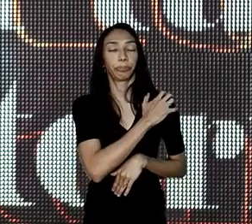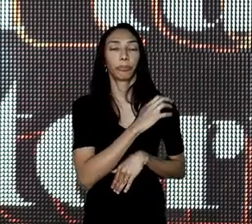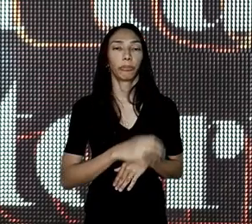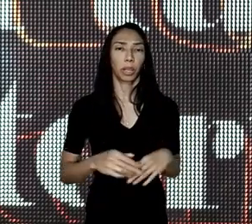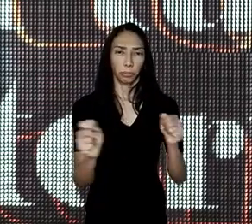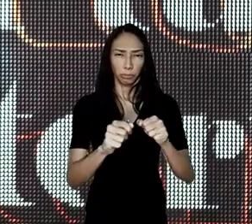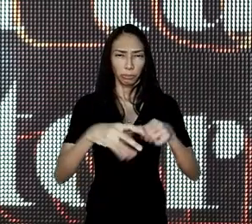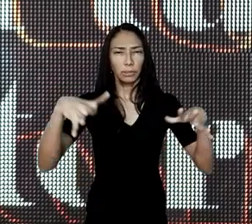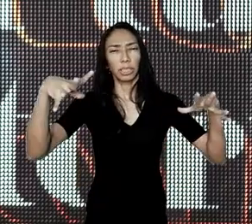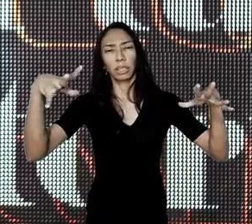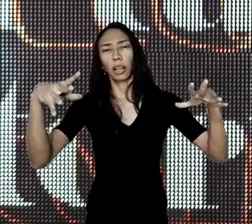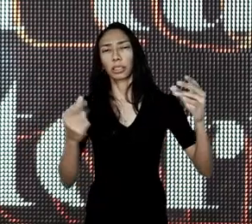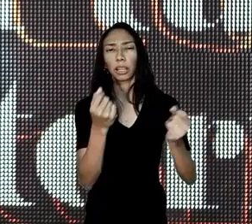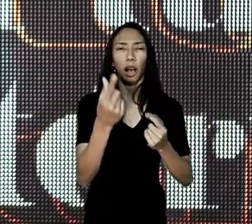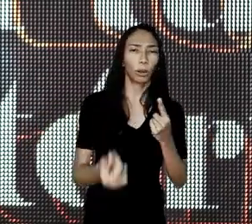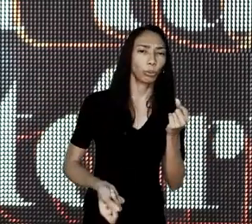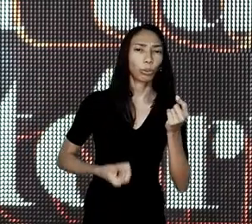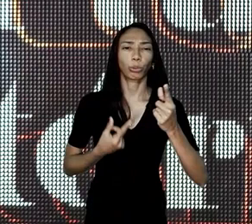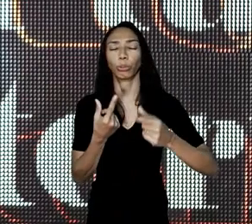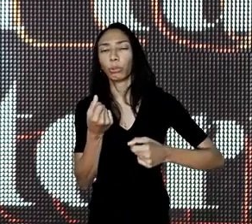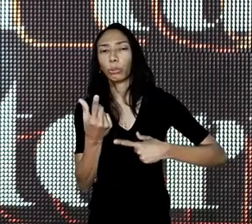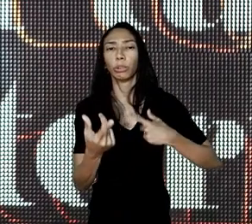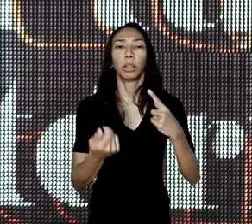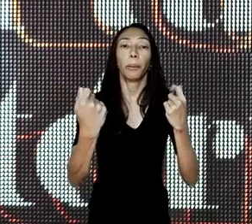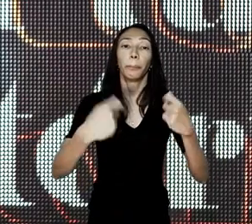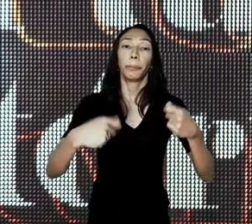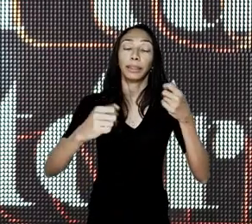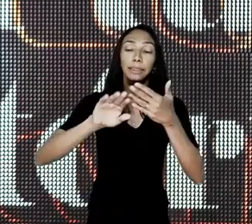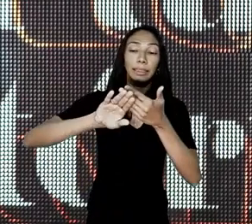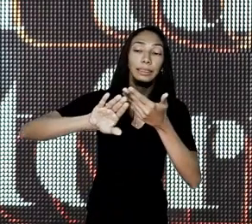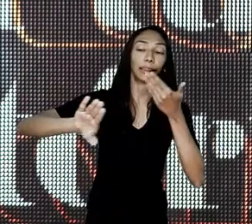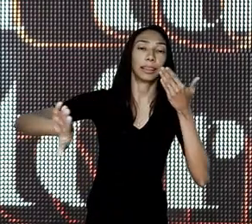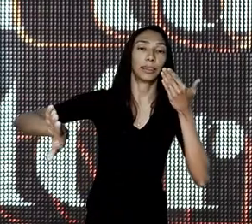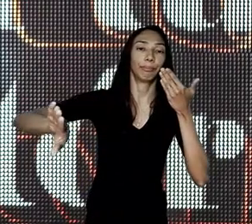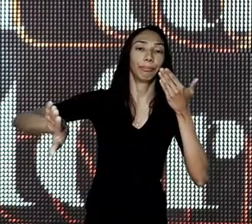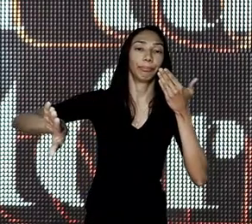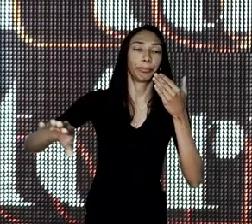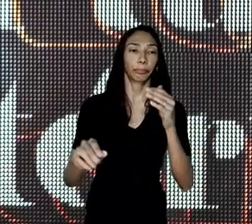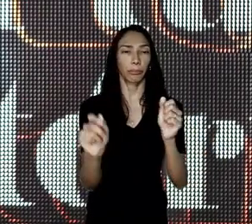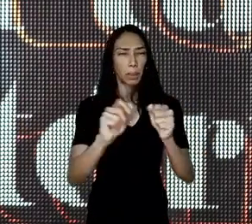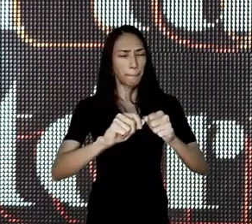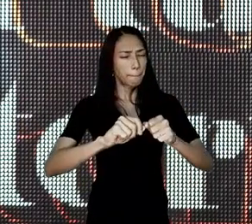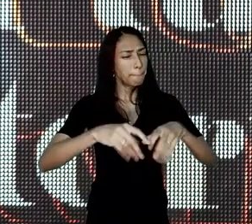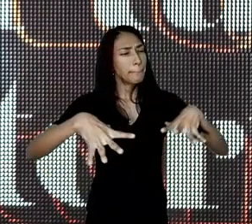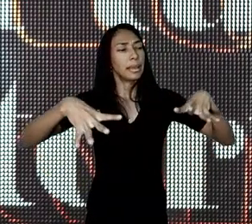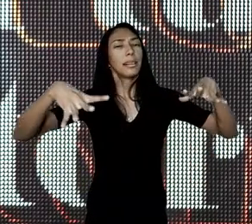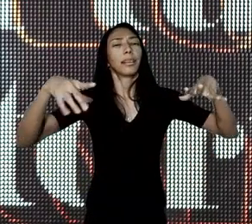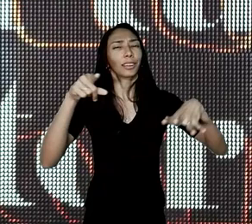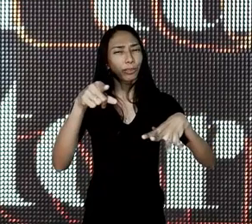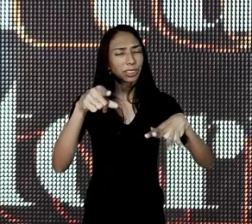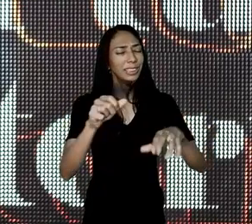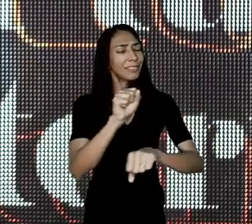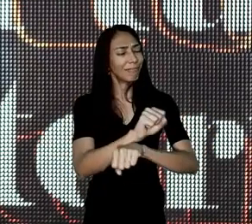Alguns milagres exigem que você se retire da multidão. Alguns milagres que você está buscando há